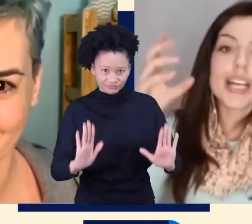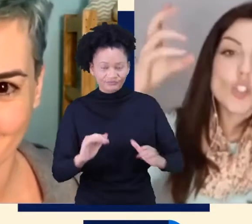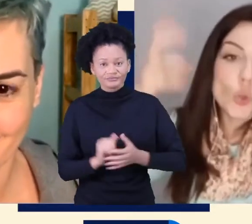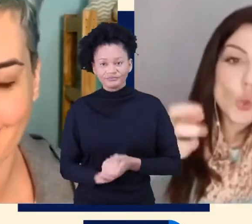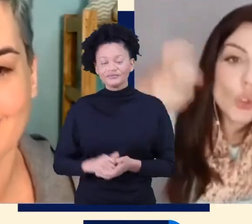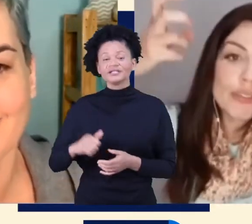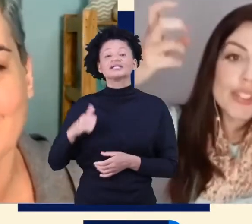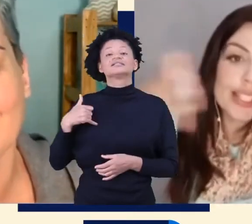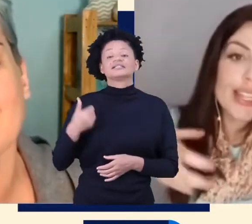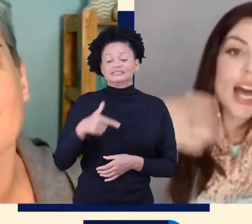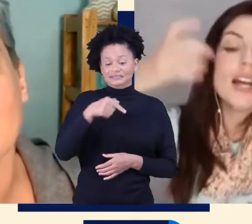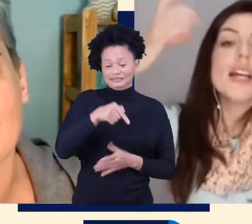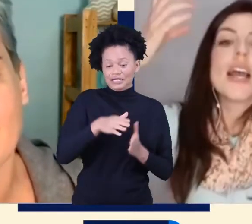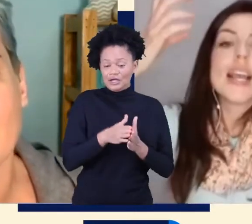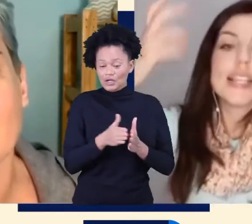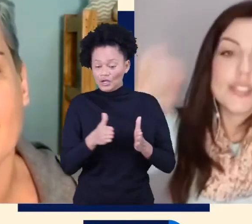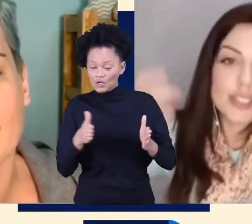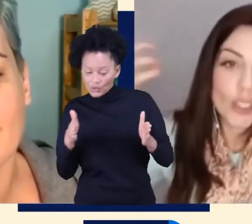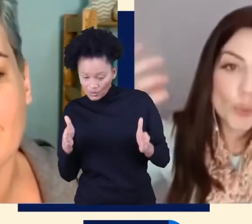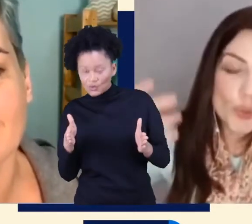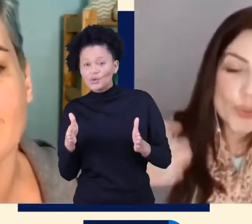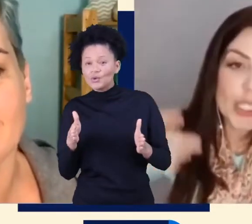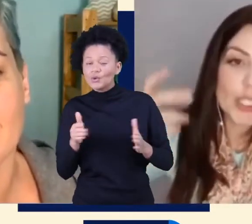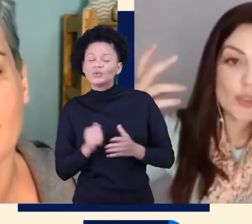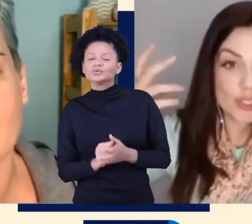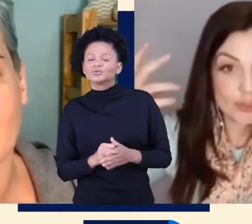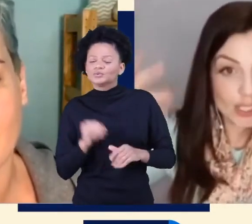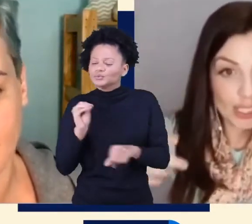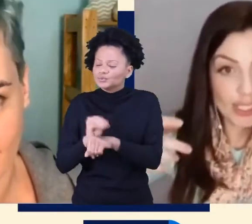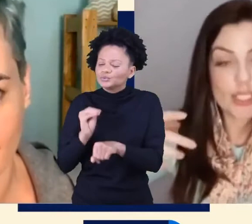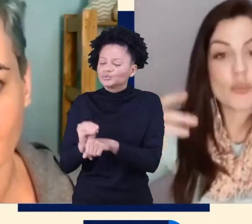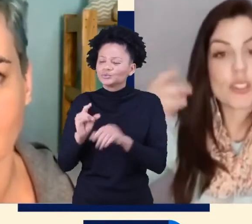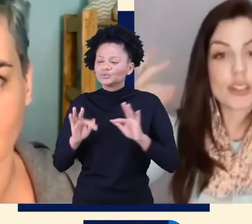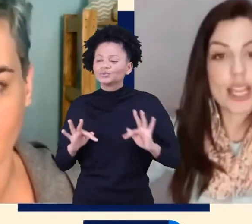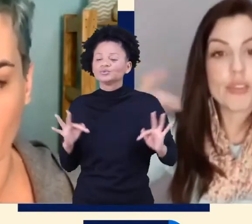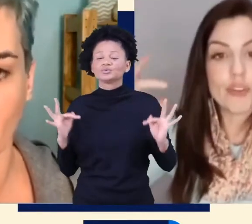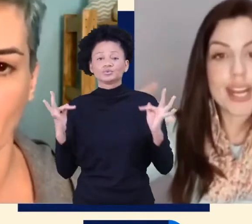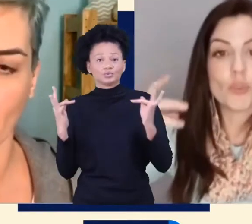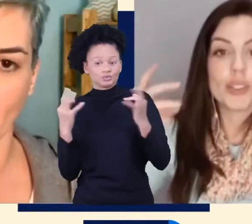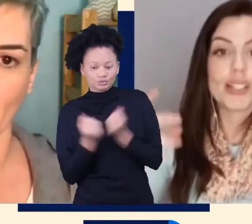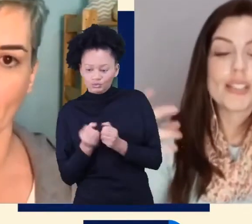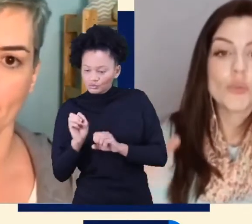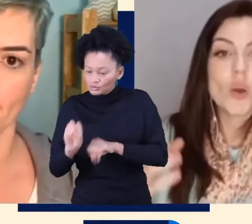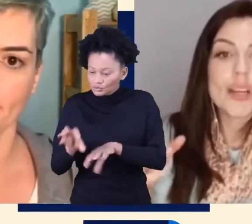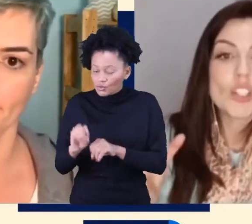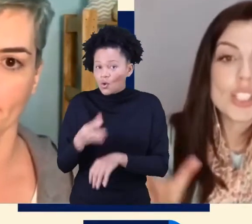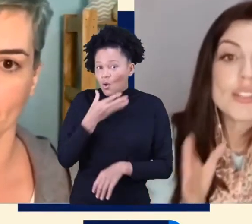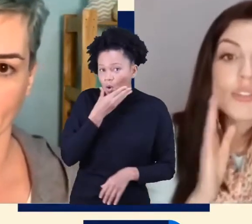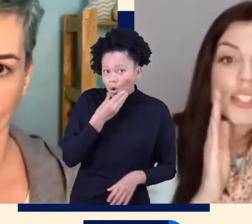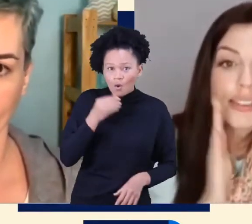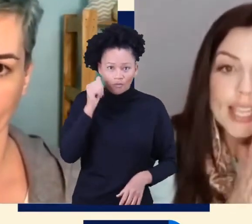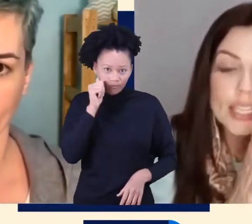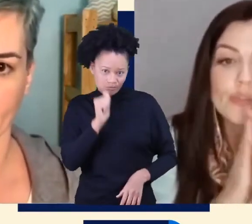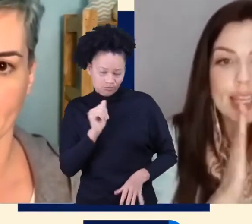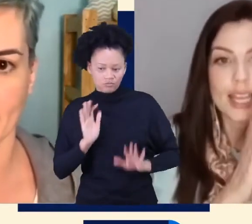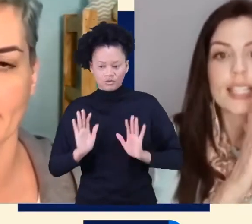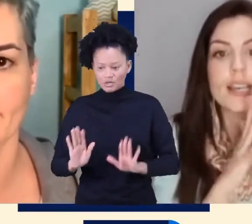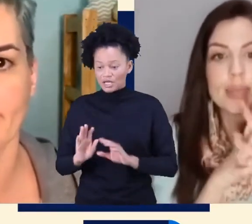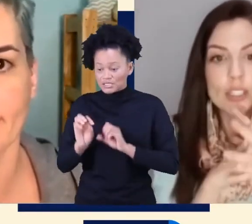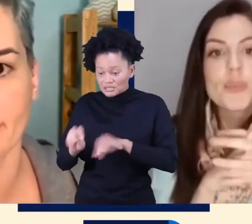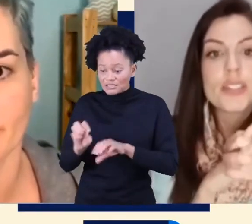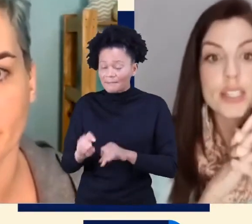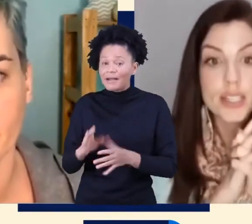é cuidar de tudo que você está ensinando para os meninos e as meninas. Você tem que focar numa educação não machista e você tem que